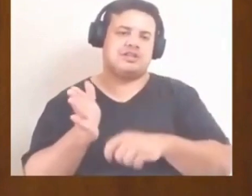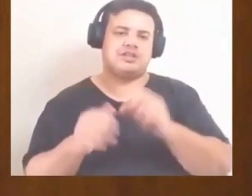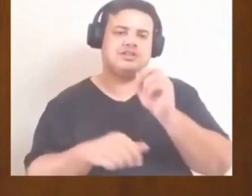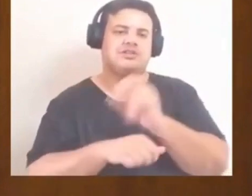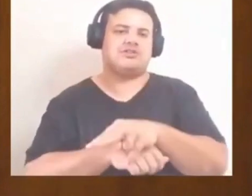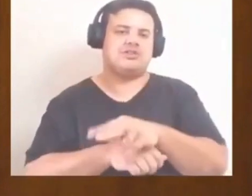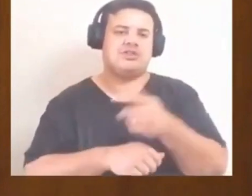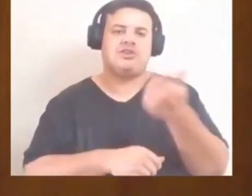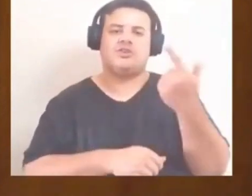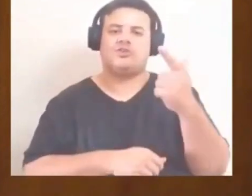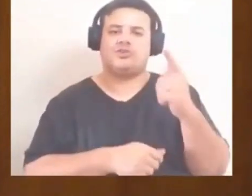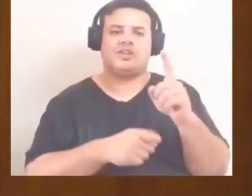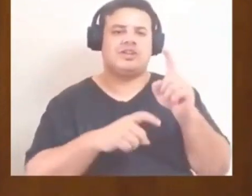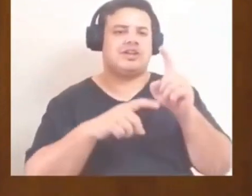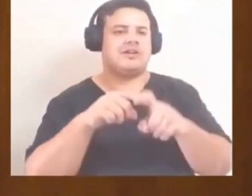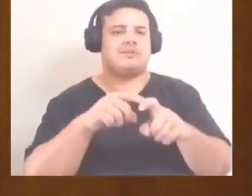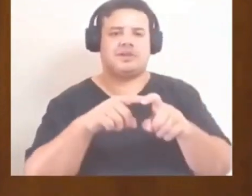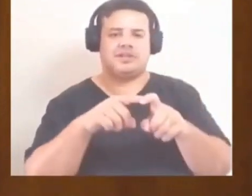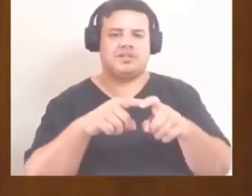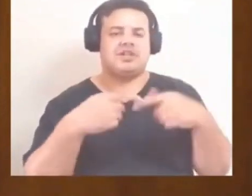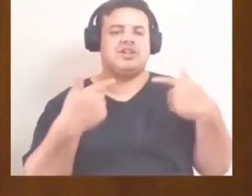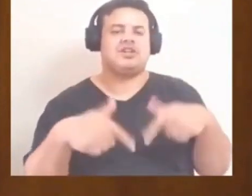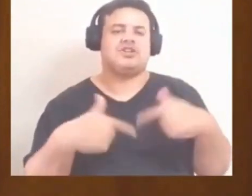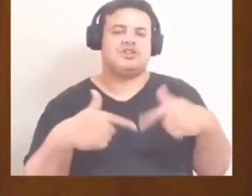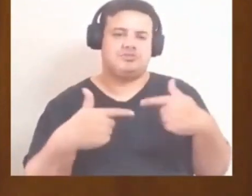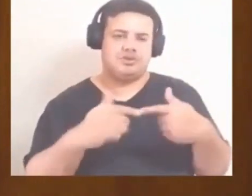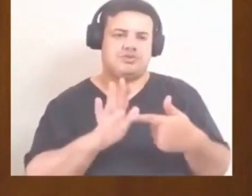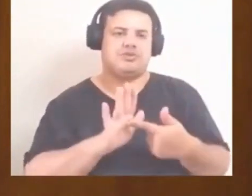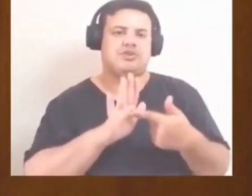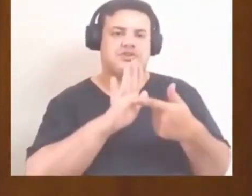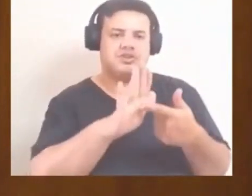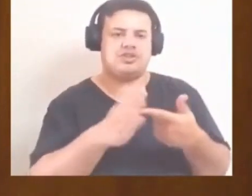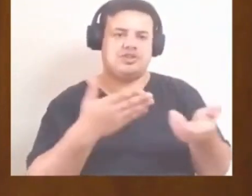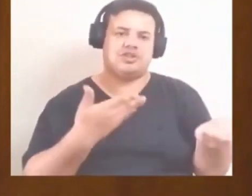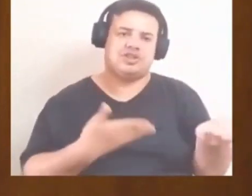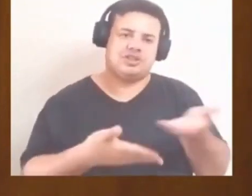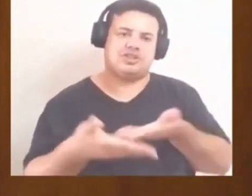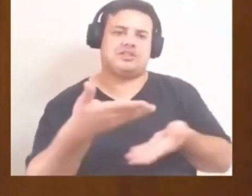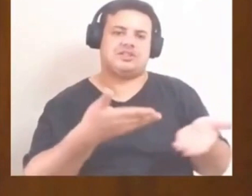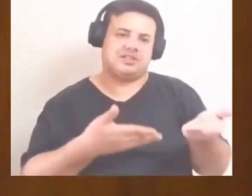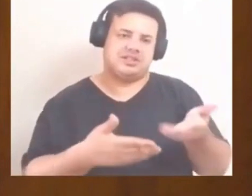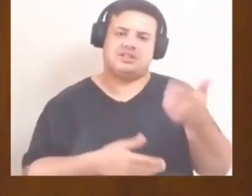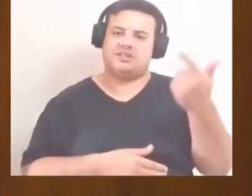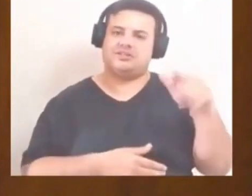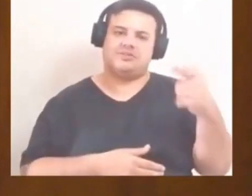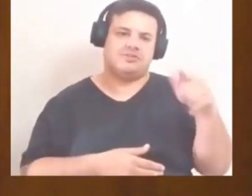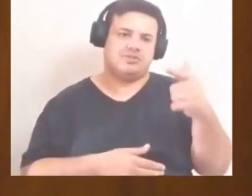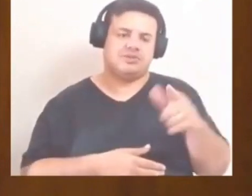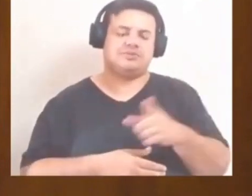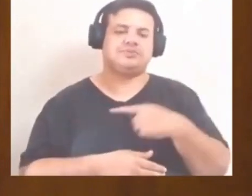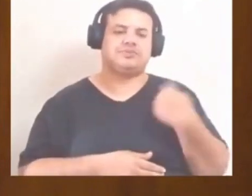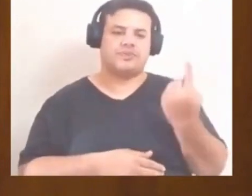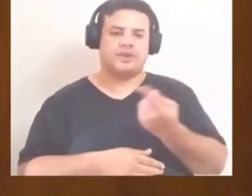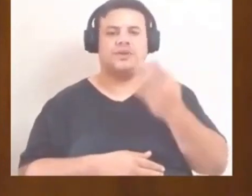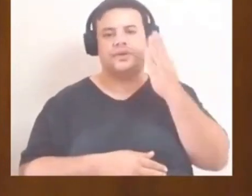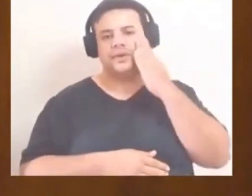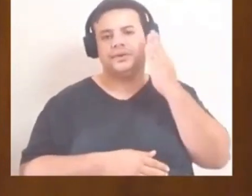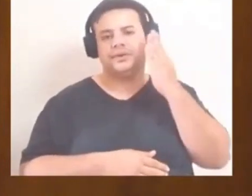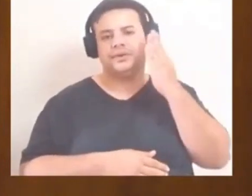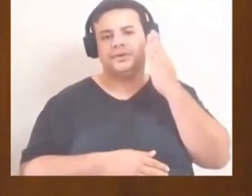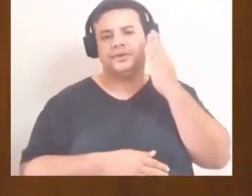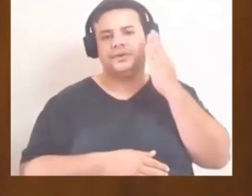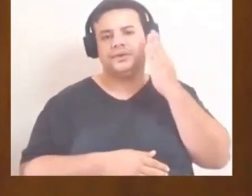cabide de emprego indicações ou em troca de favor que nós sabemos existirem muitas contratações terceirizadas